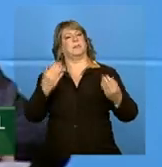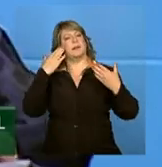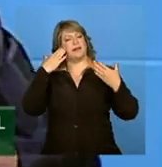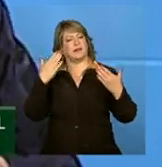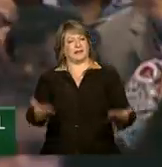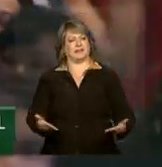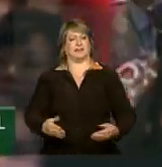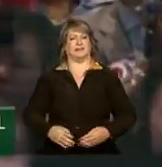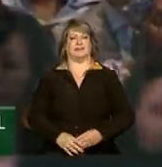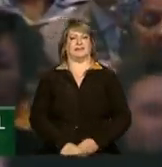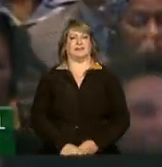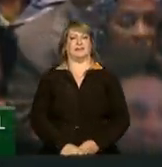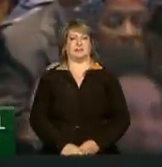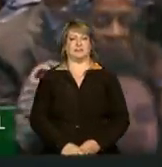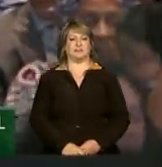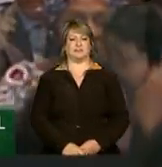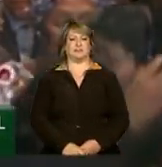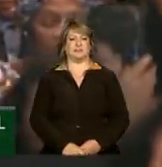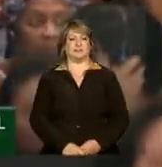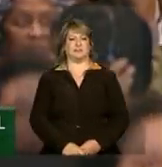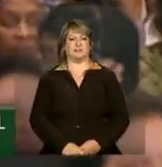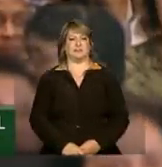obrigado.